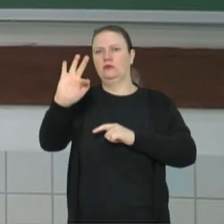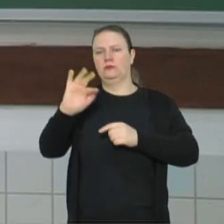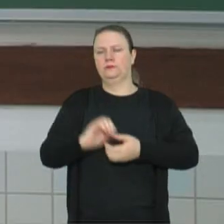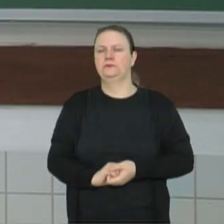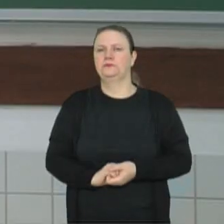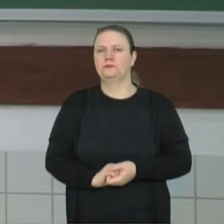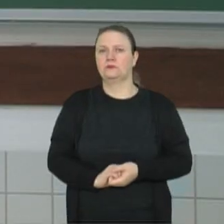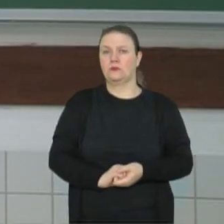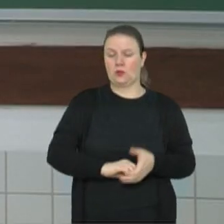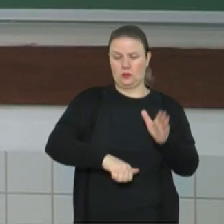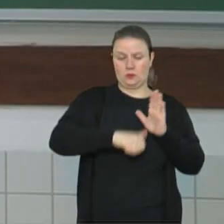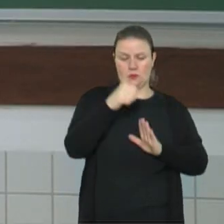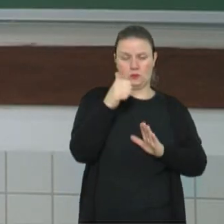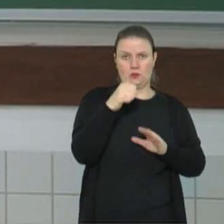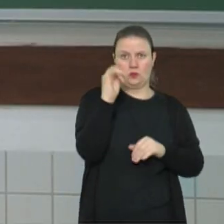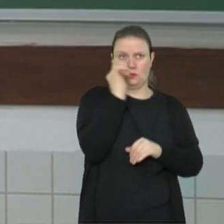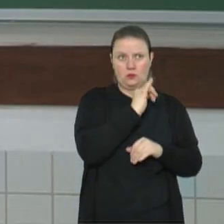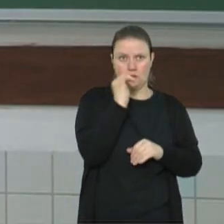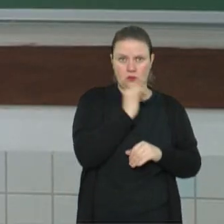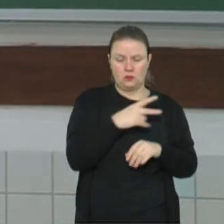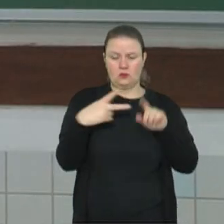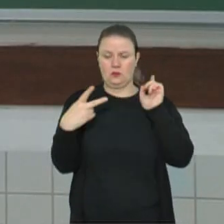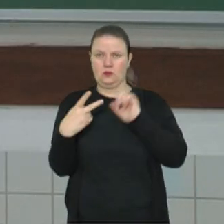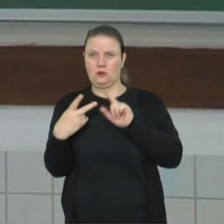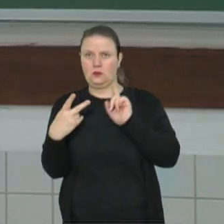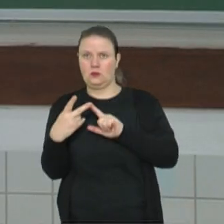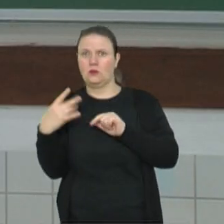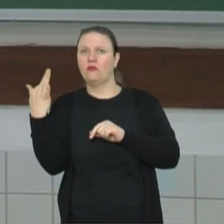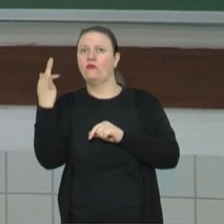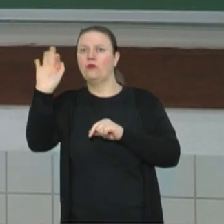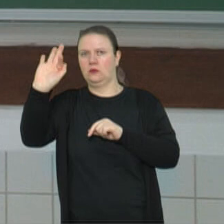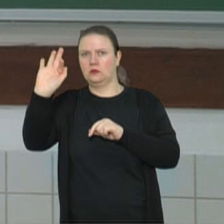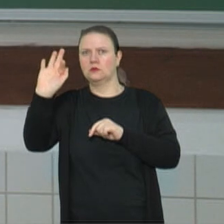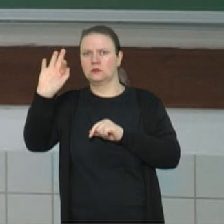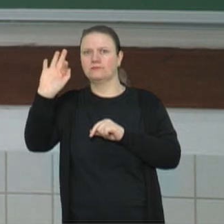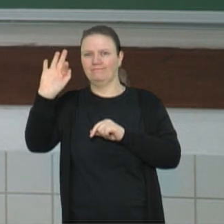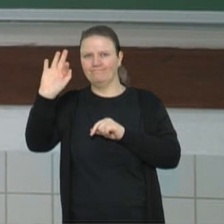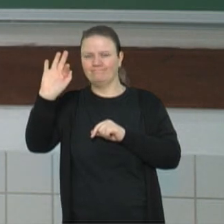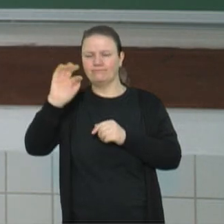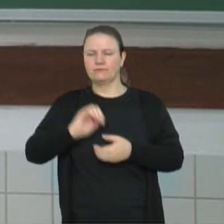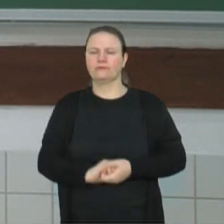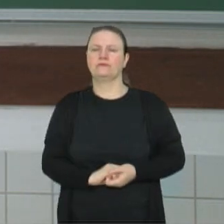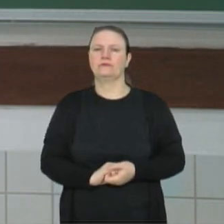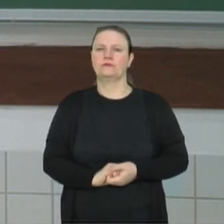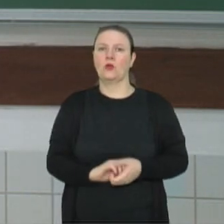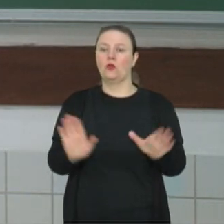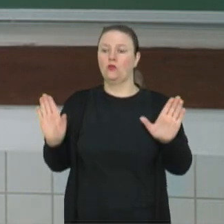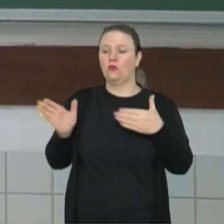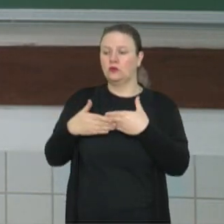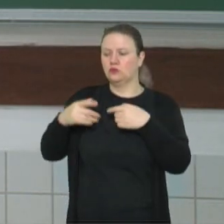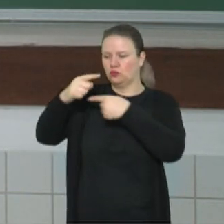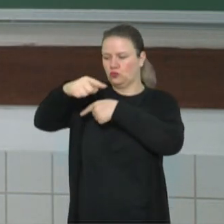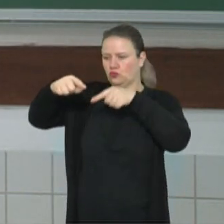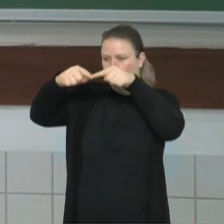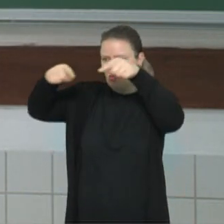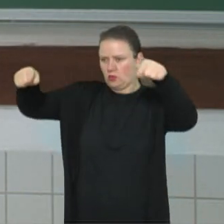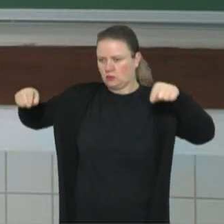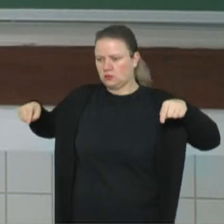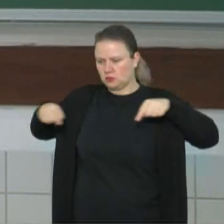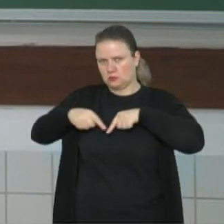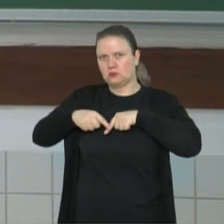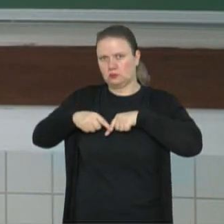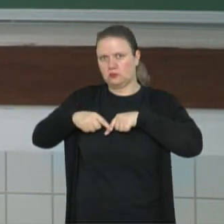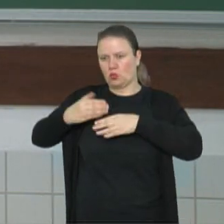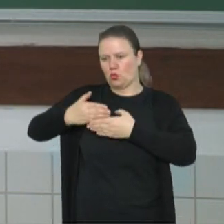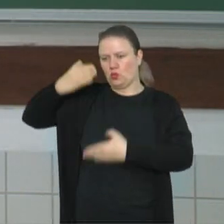competição em 1985, e em 1986, a primeira competição em espaço fechado, indoor. Então, temos espaço aberto